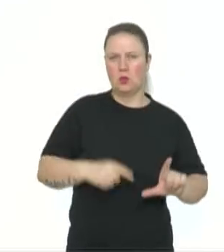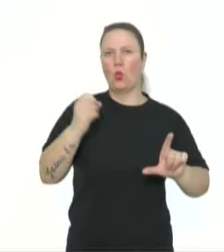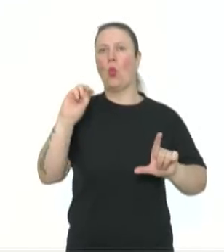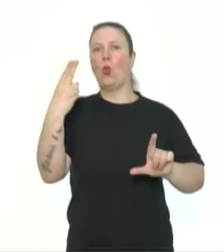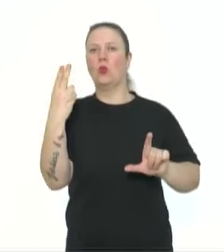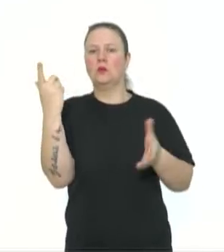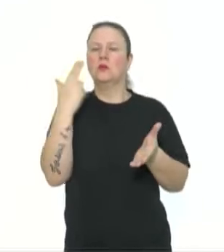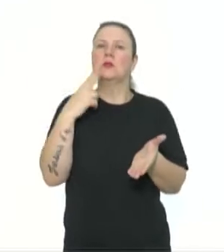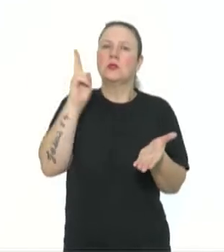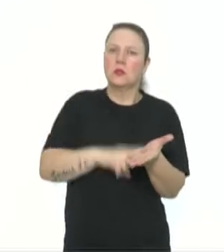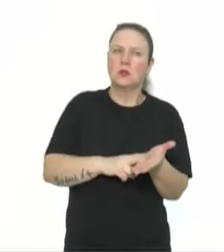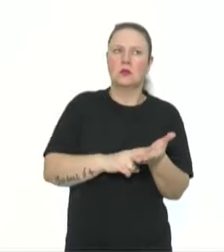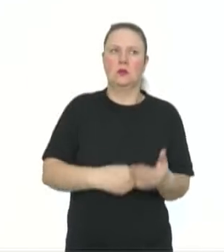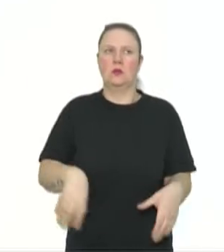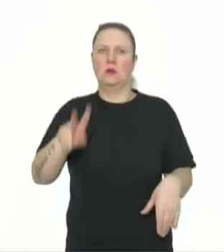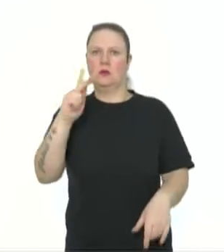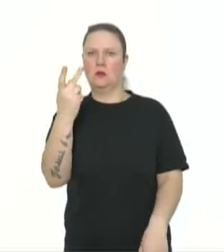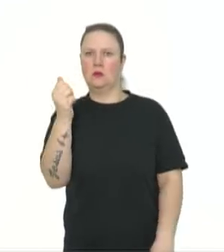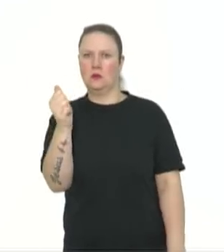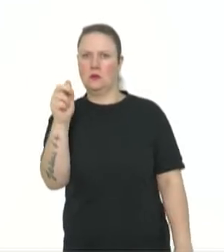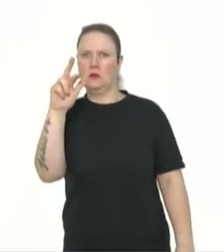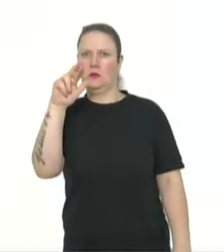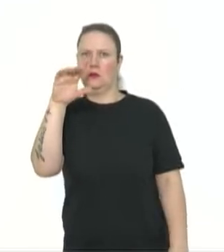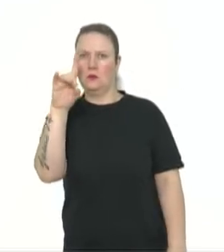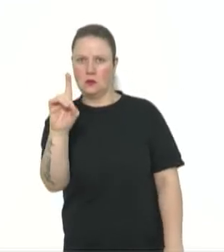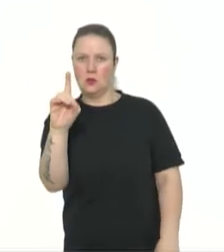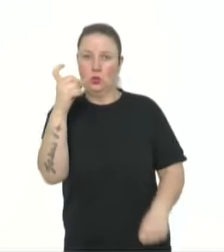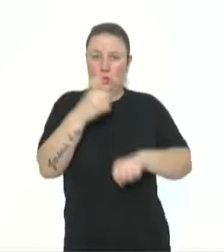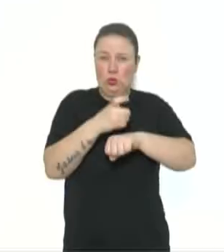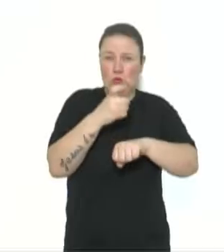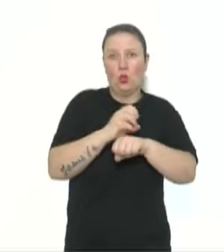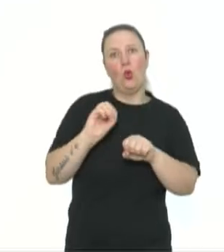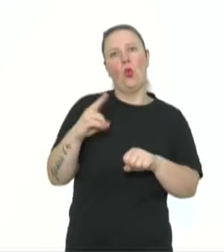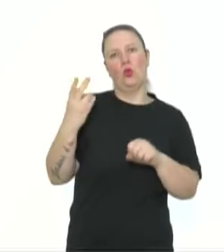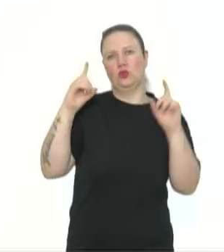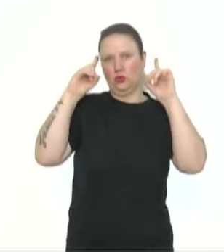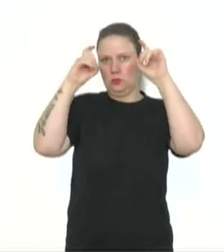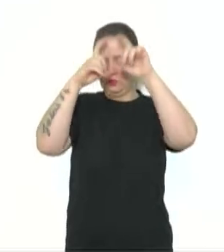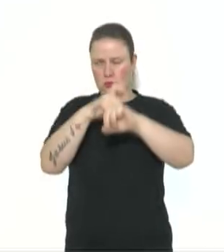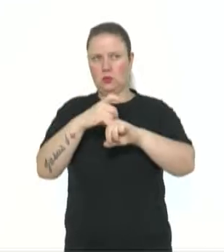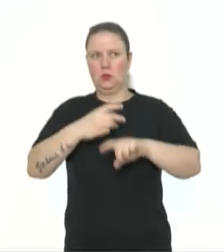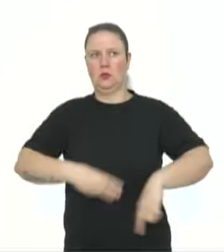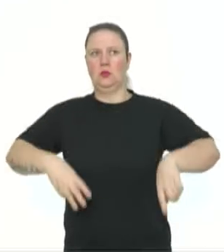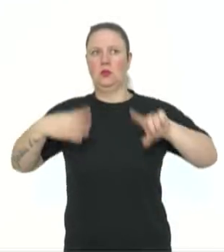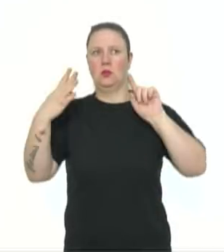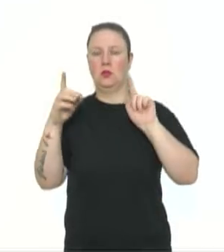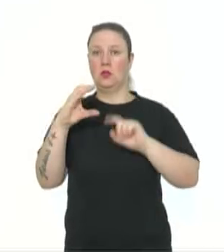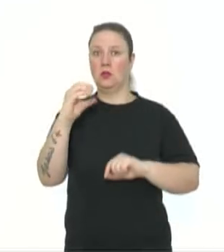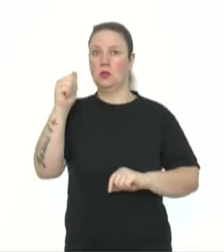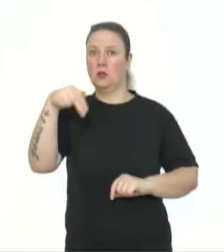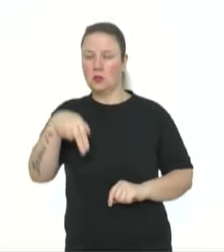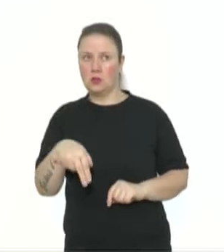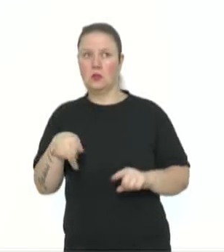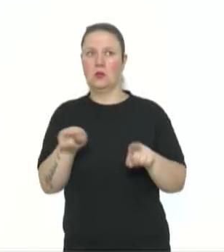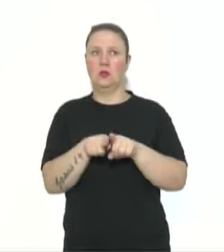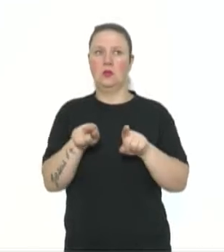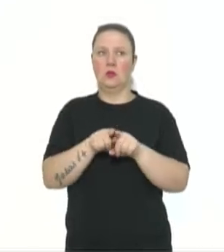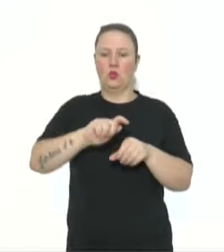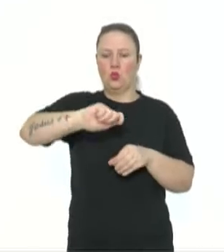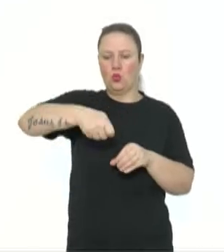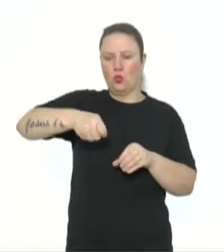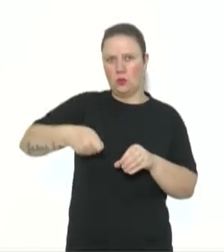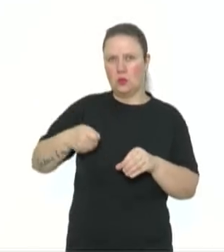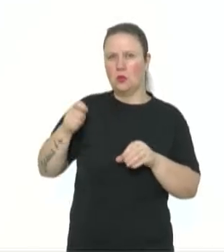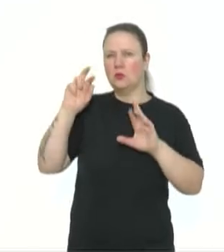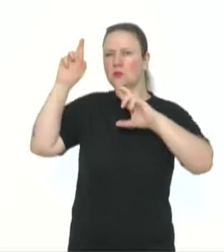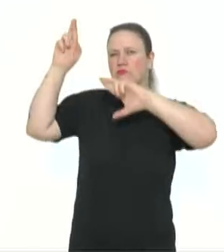Hard, duro ou difícil. O can pode ser o verbo modal, que indica habilidade, ou lata. Confere a